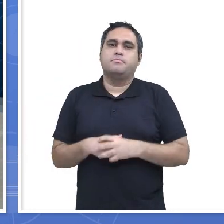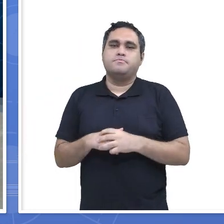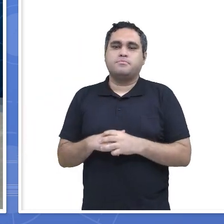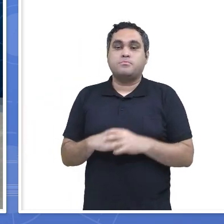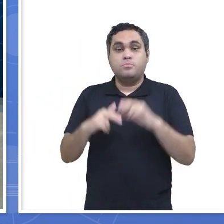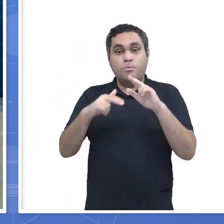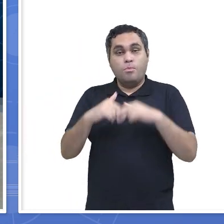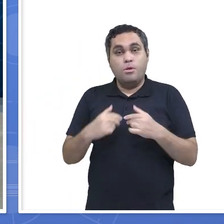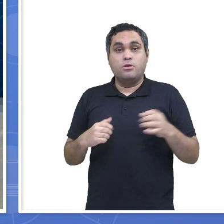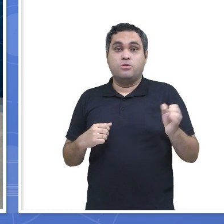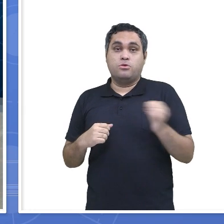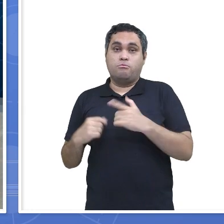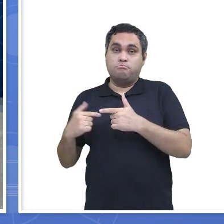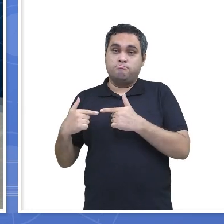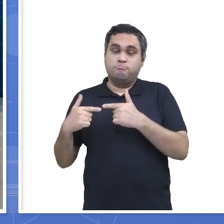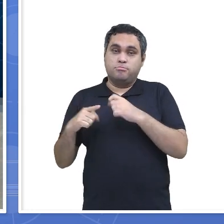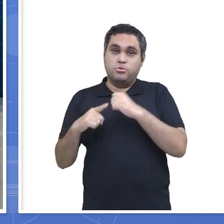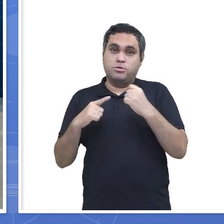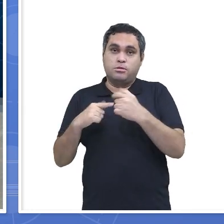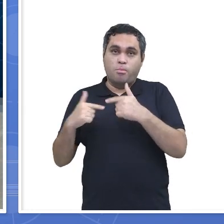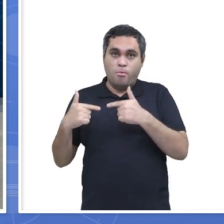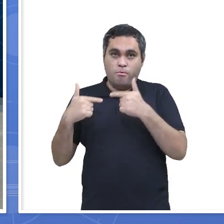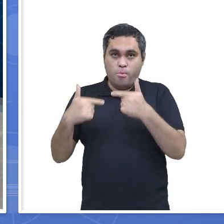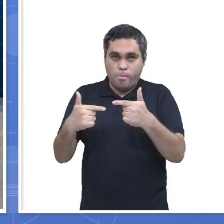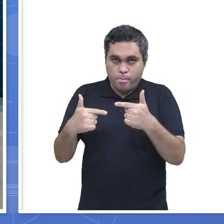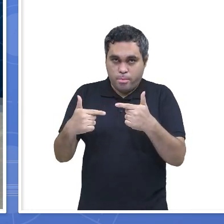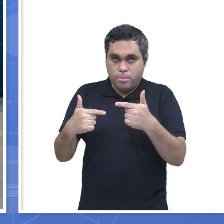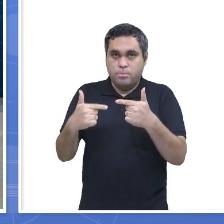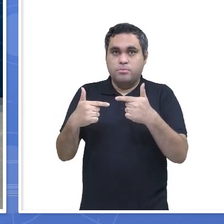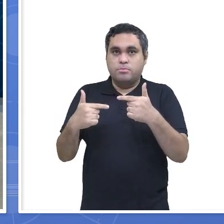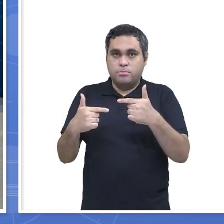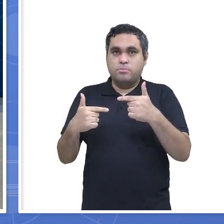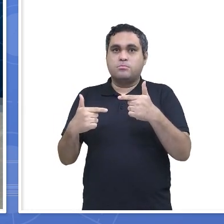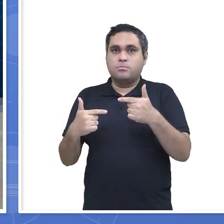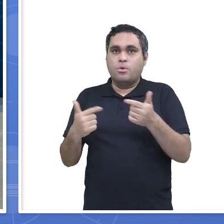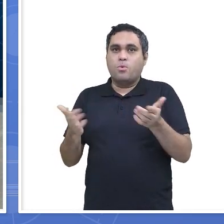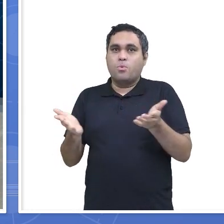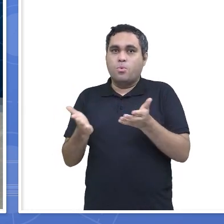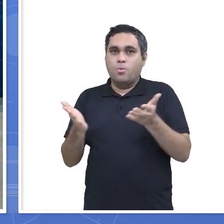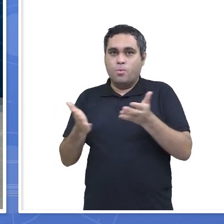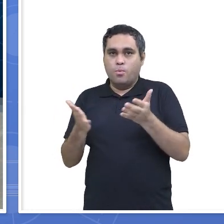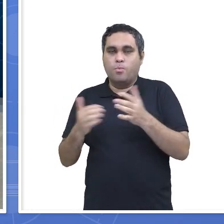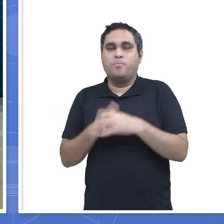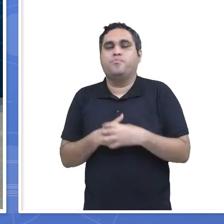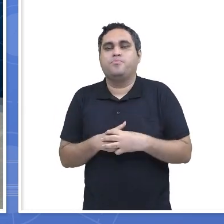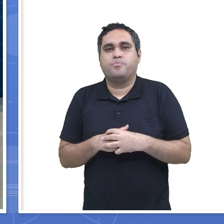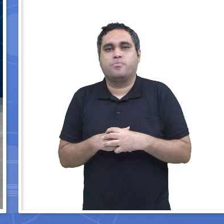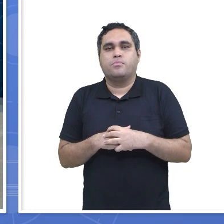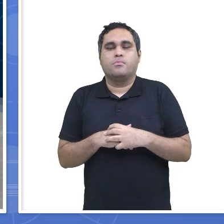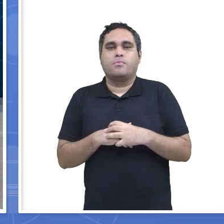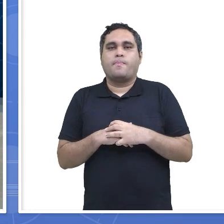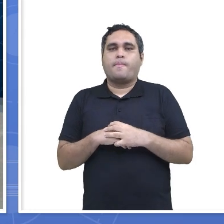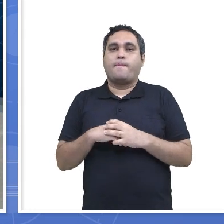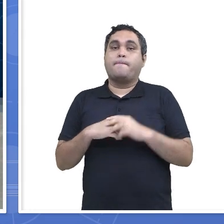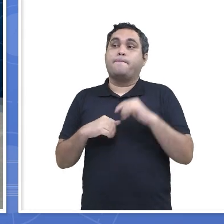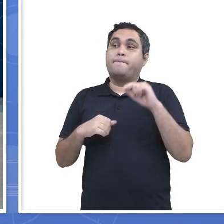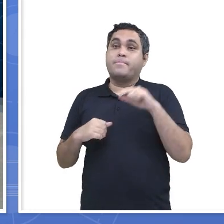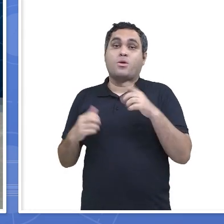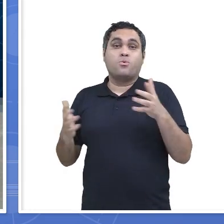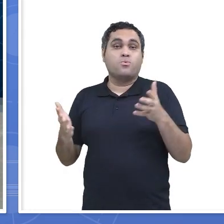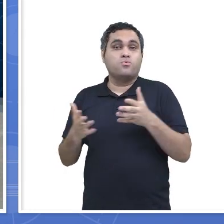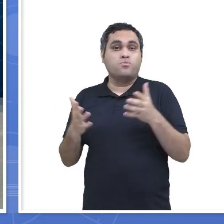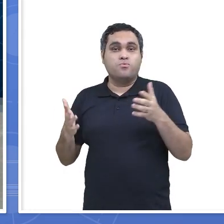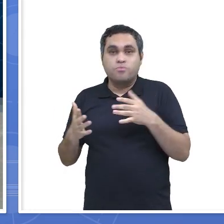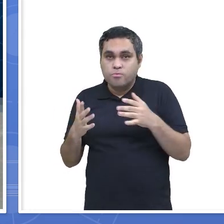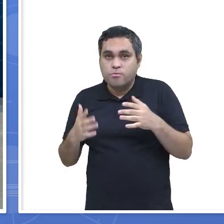de novos movimentos sociais ou movimentos sociais da contemporaneidade, isto é, movimentos que atuam no hoje da